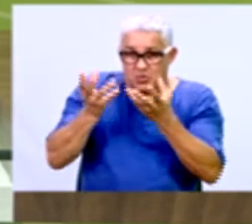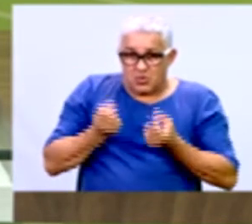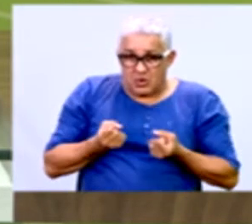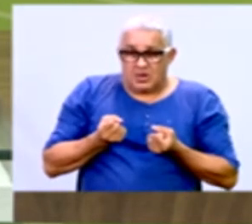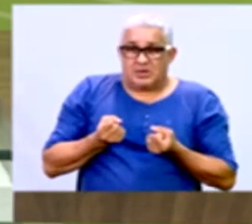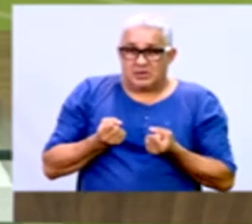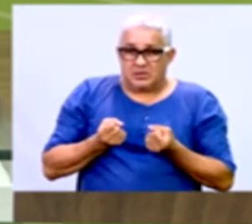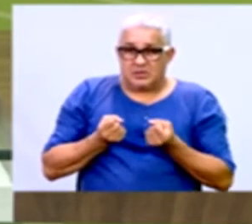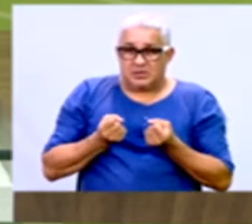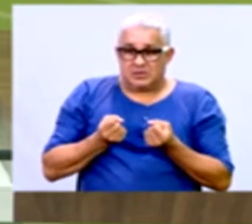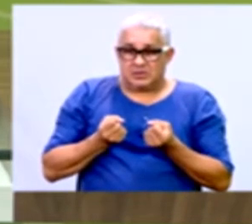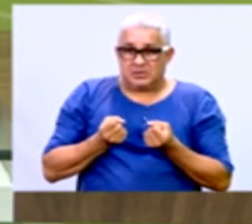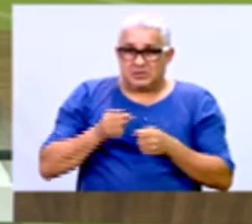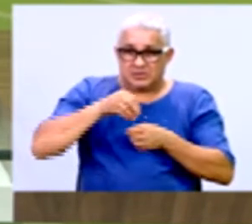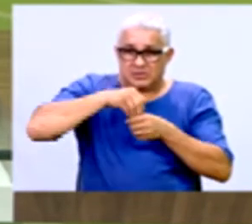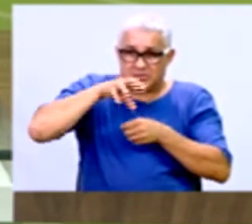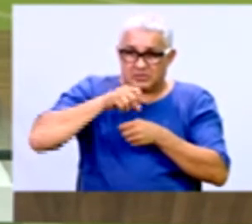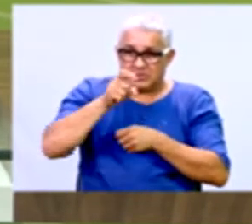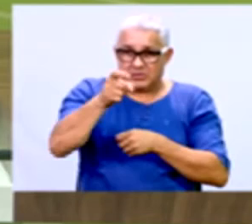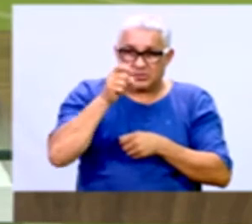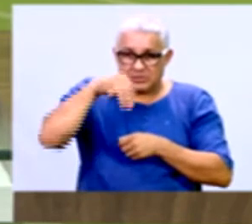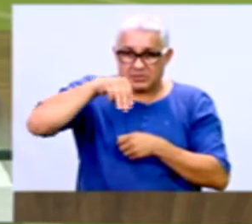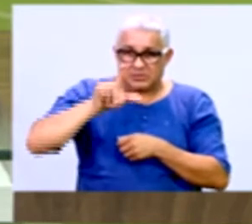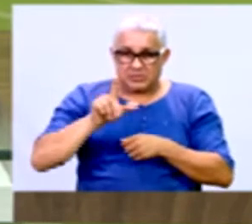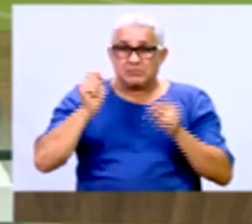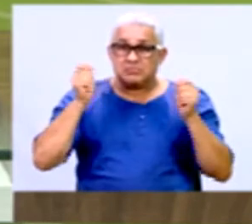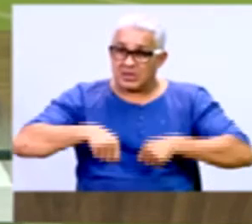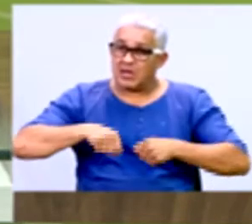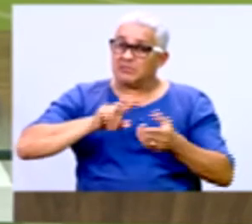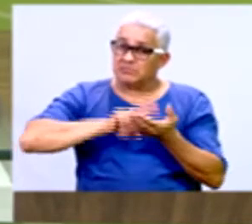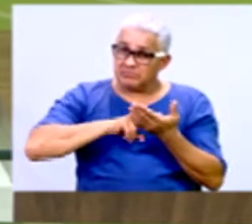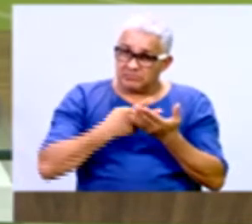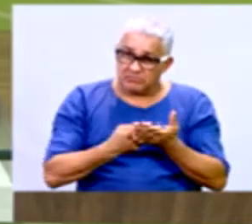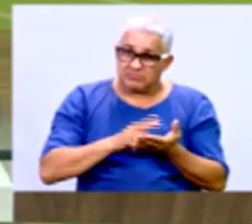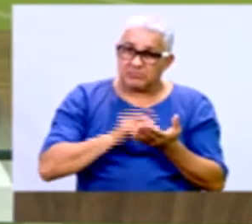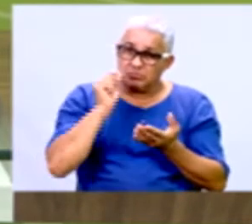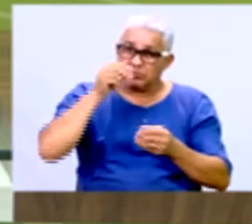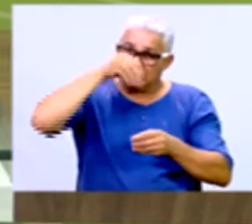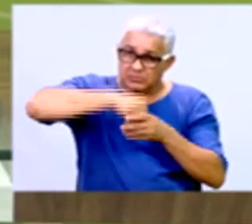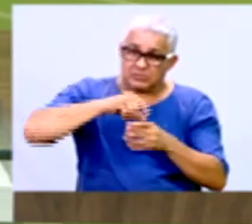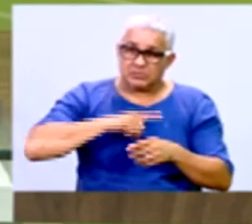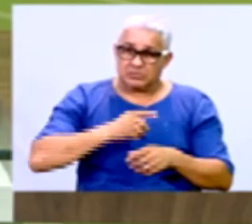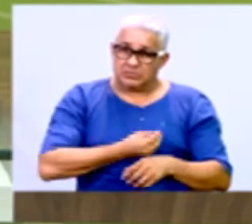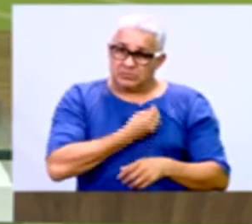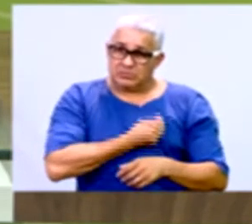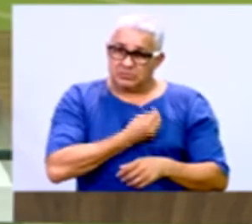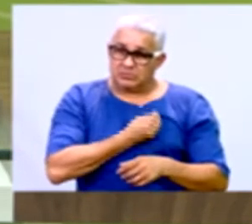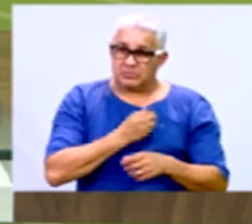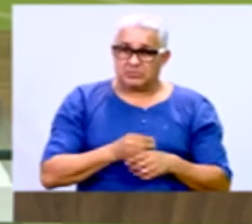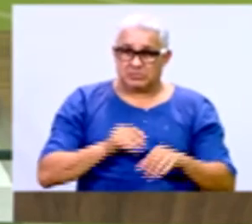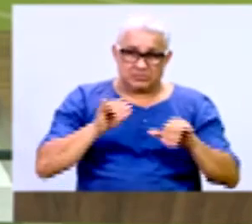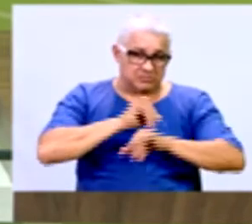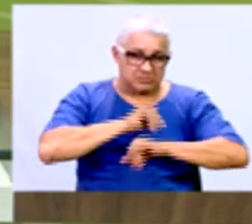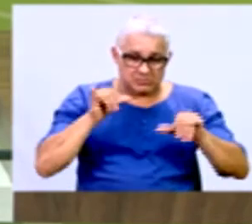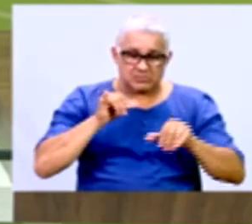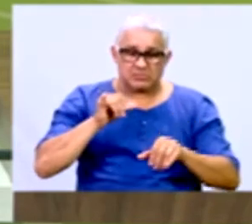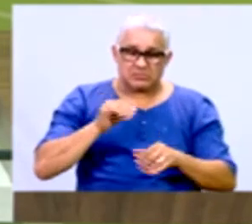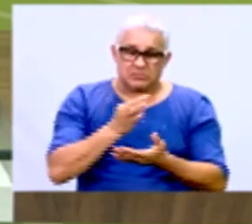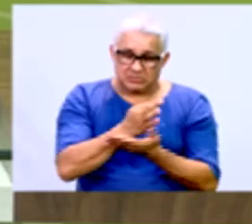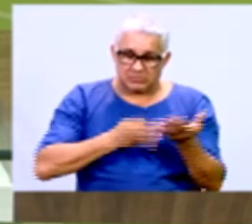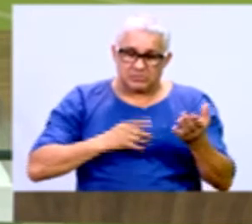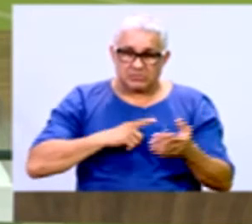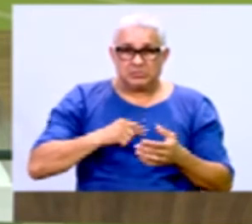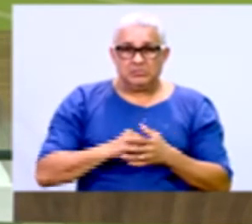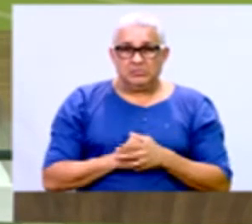esse conteúdo XML conseguisse interpretar o que existia ali dentro, as informações que existiam ali.